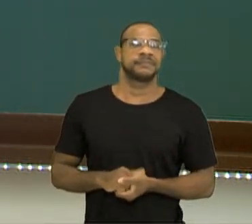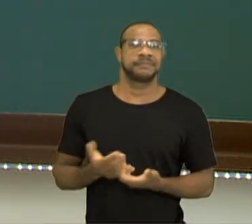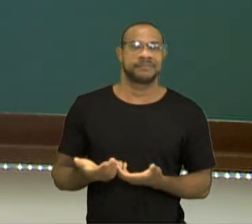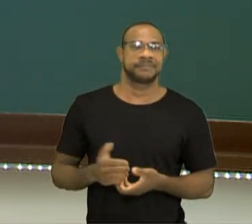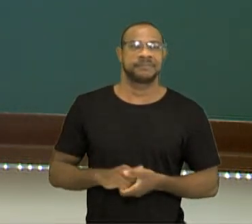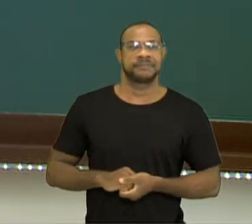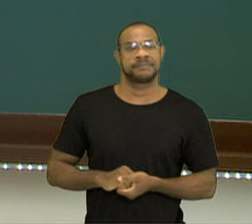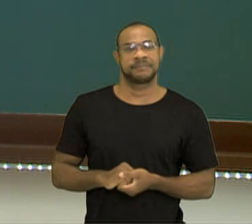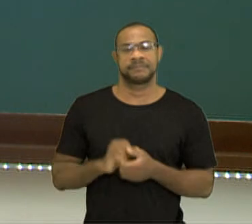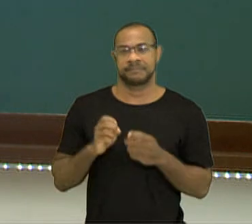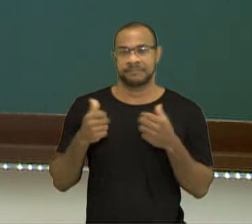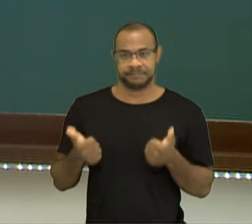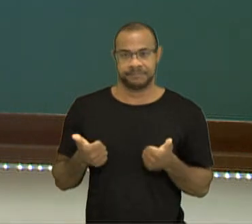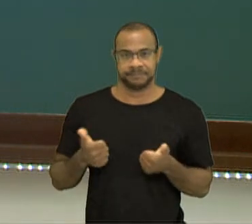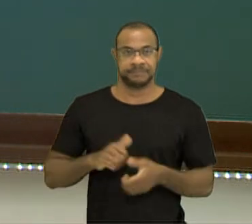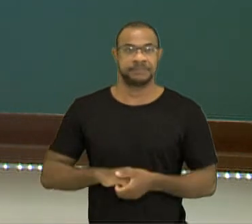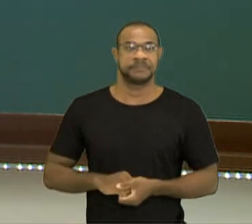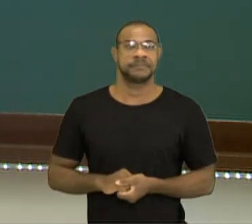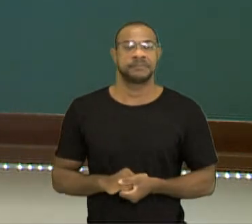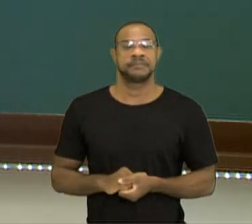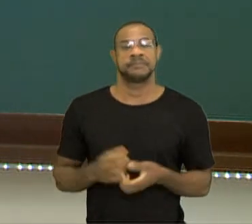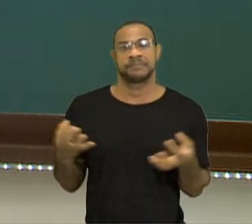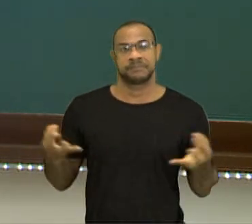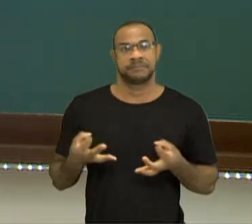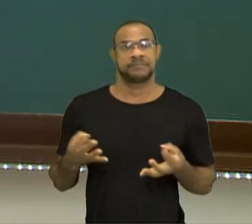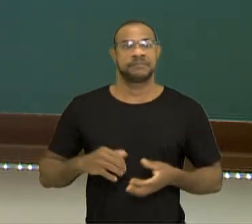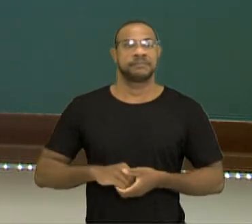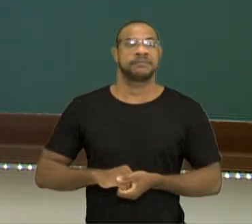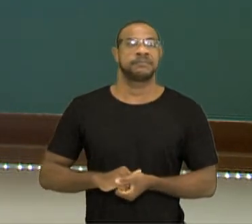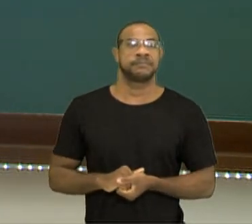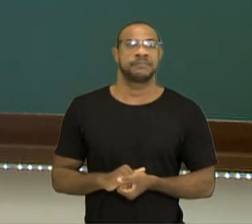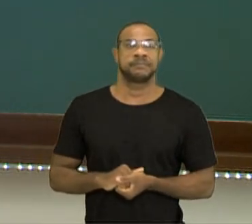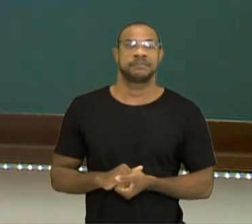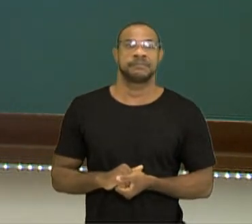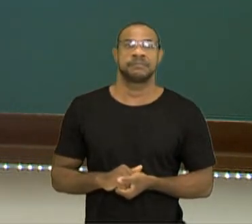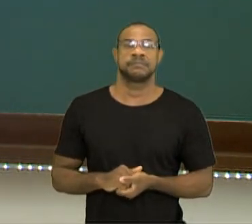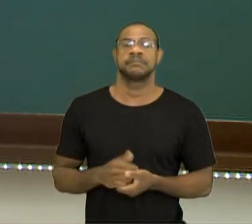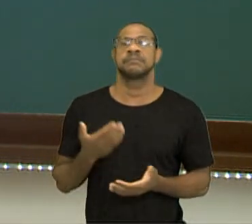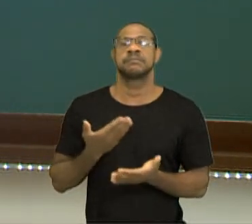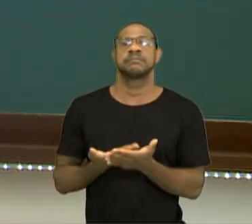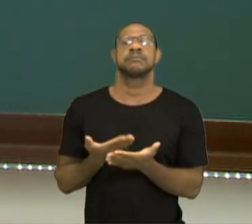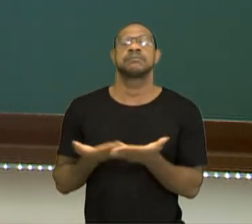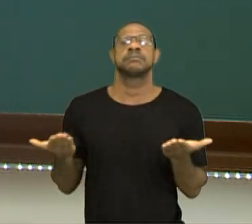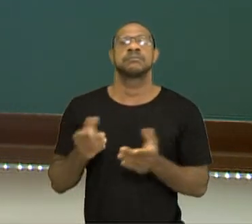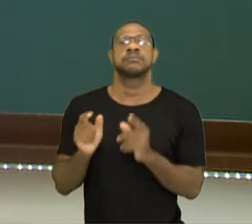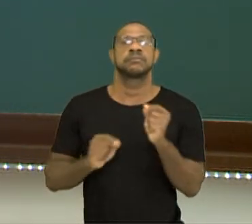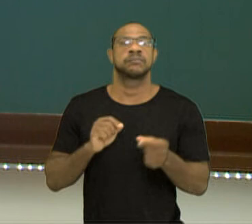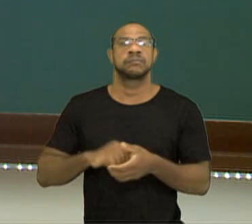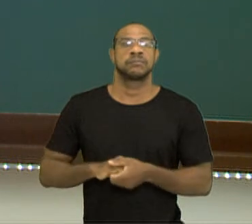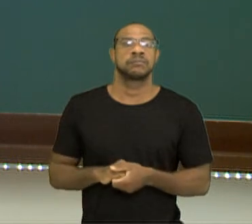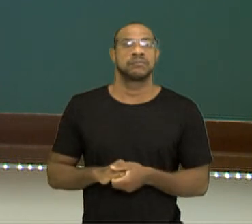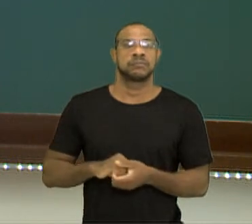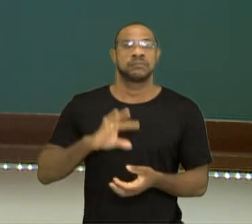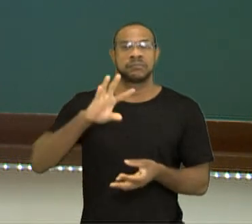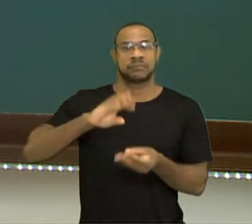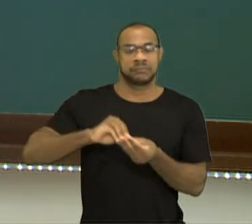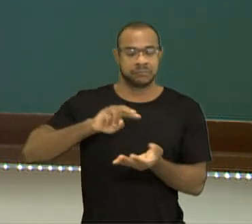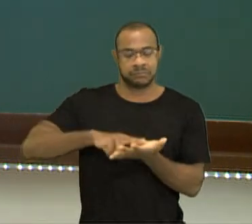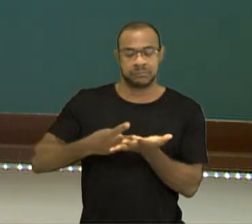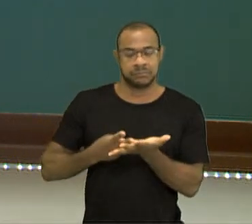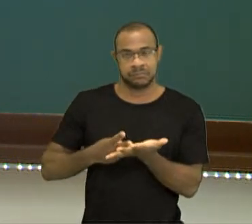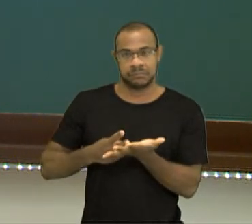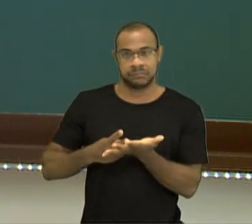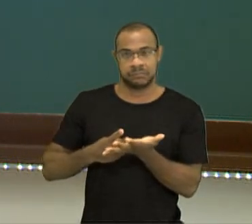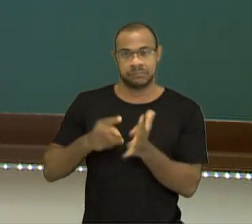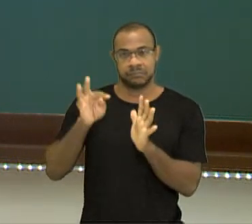have. Beleza? Perfeito, galera. Vou parando por aqui, hein? O que a gente estudou hoje? Fizemos interpretação de texto e a